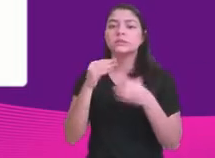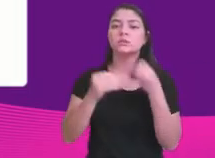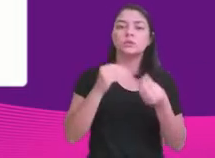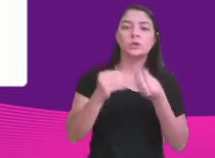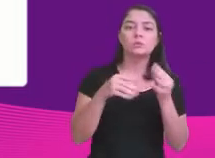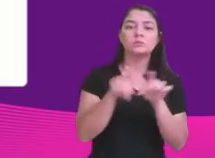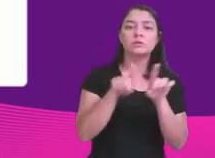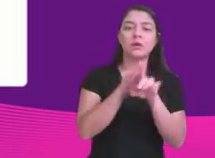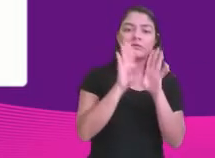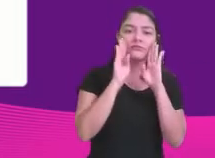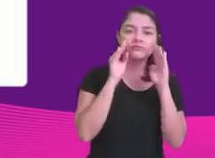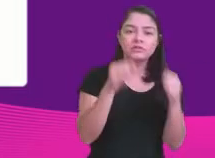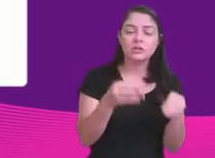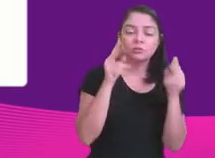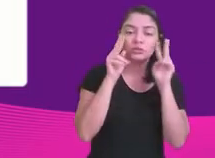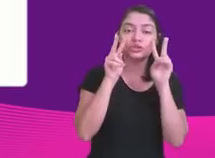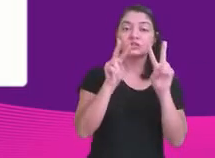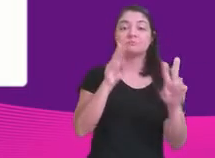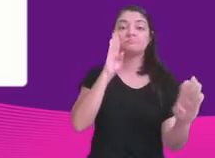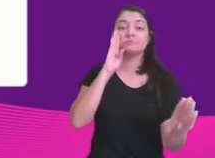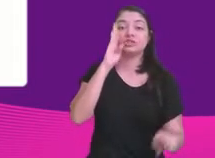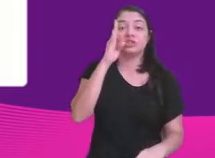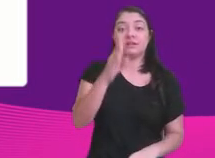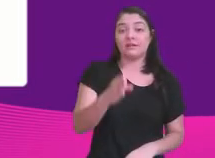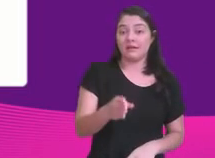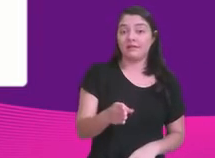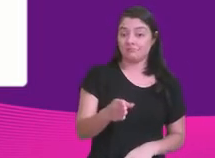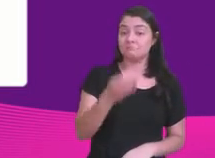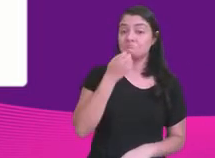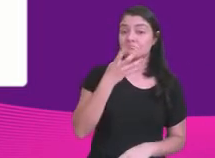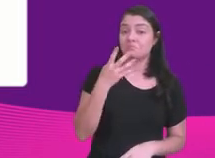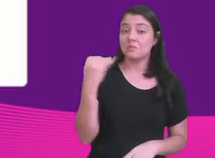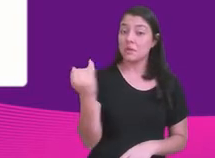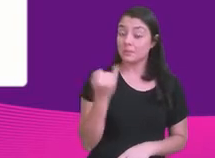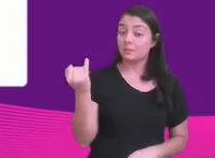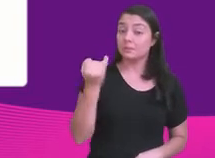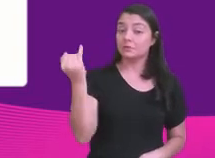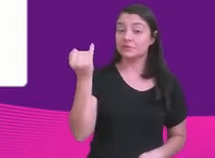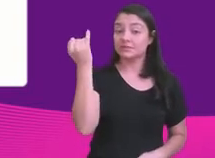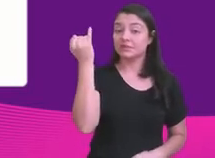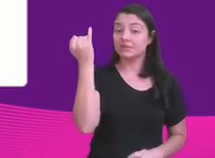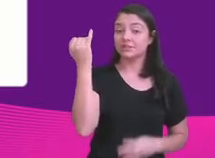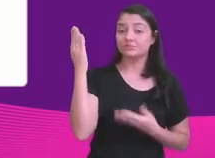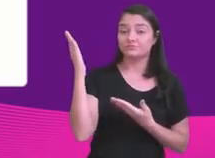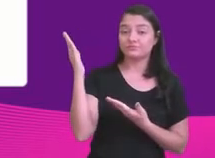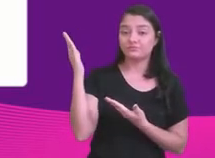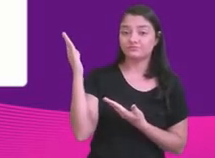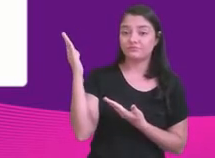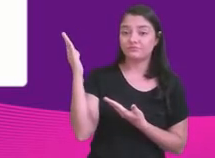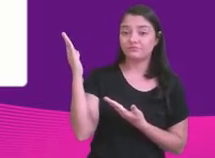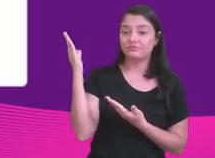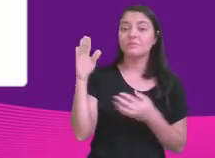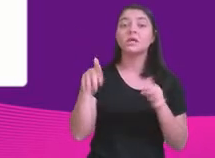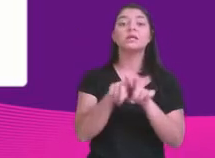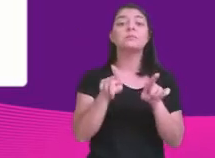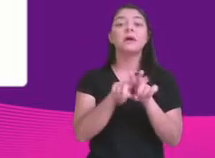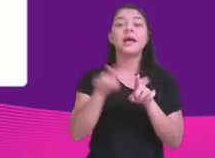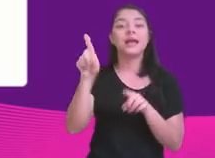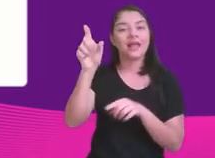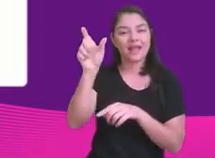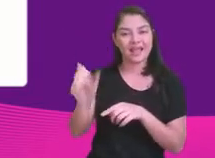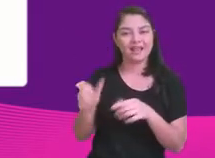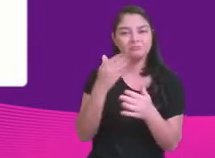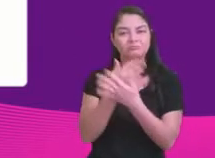e boa visão, não é? São muito importantes. E a partir deste trabalho de Hilde também,